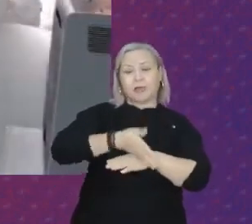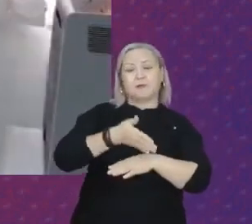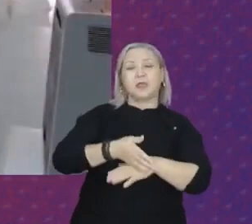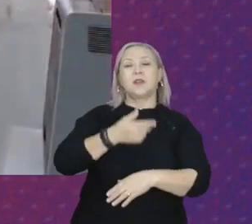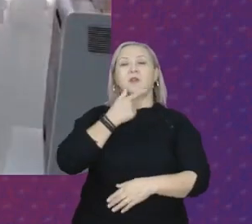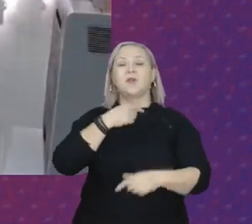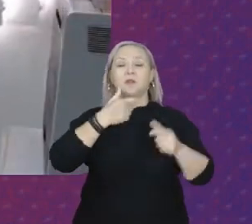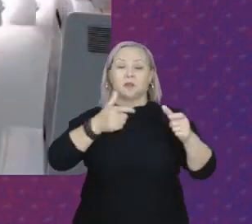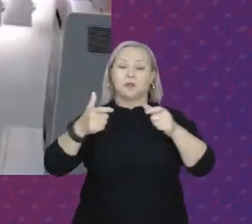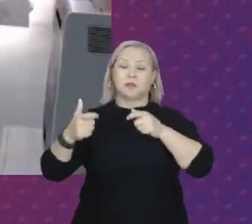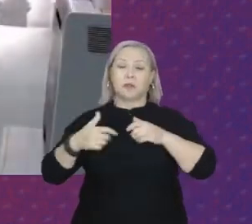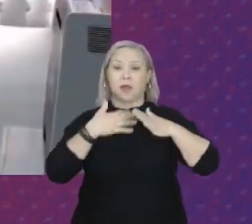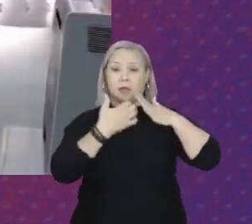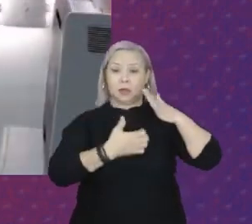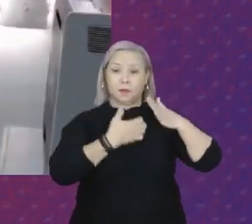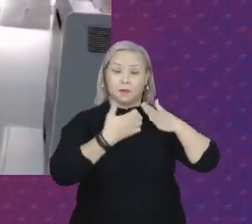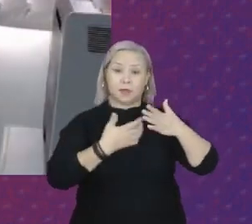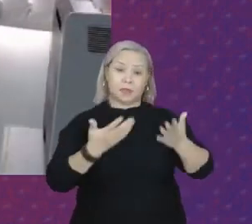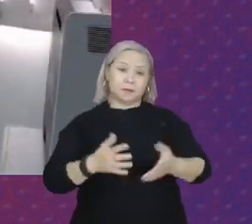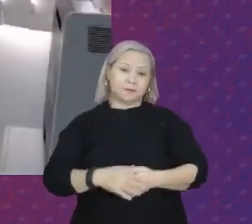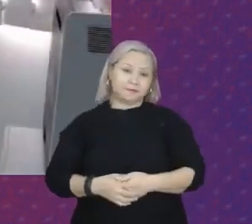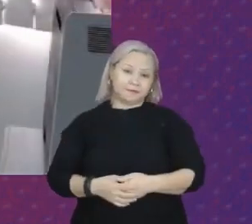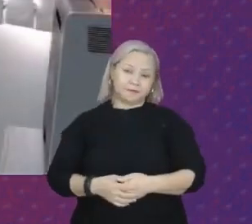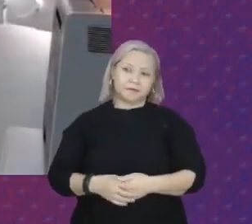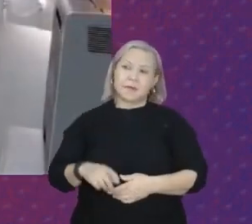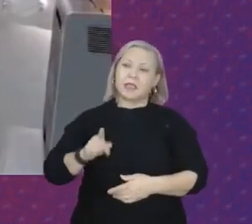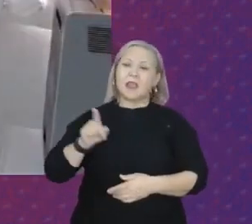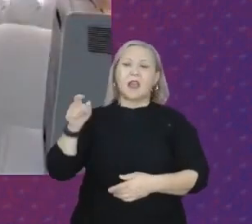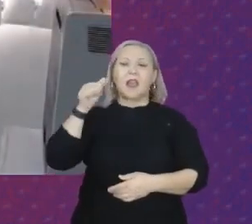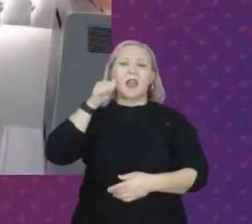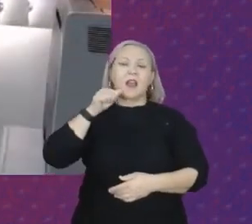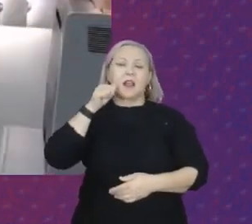das organizações, fazem com que ela